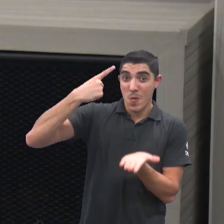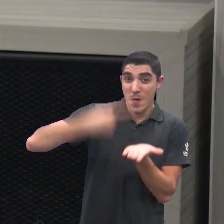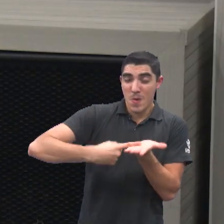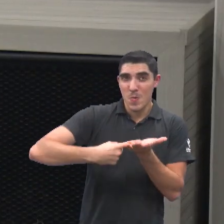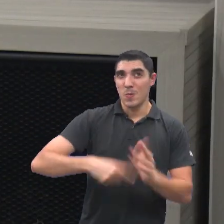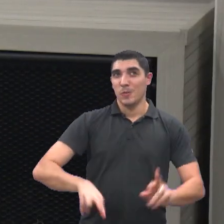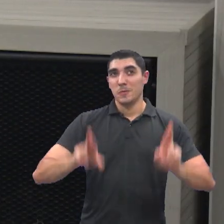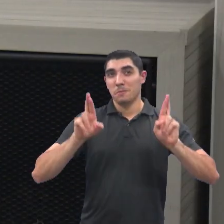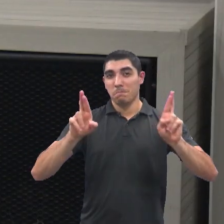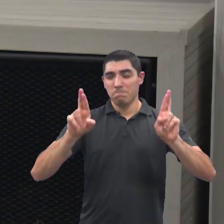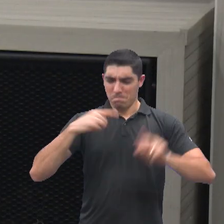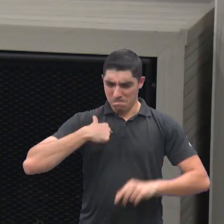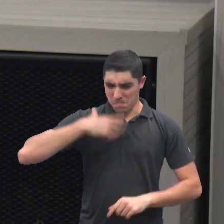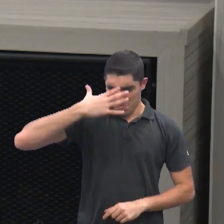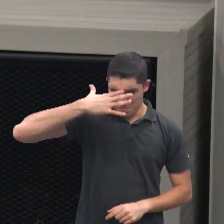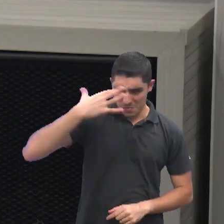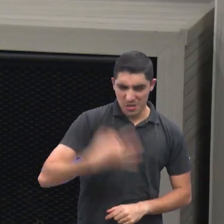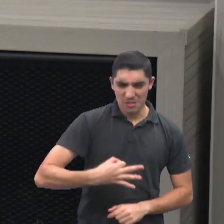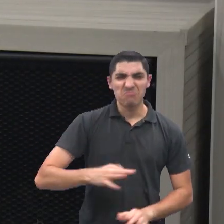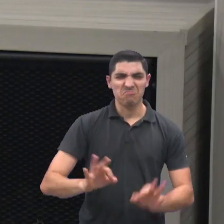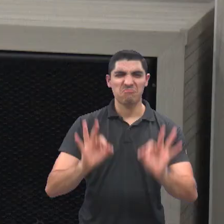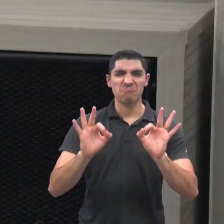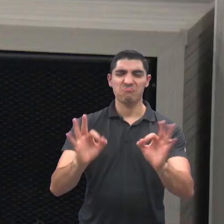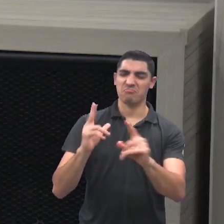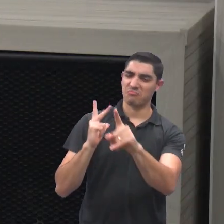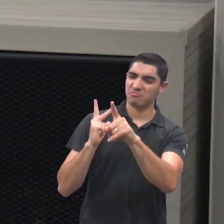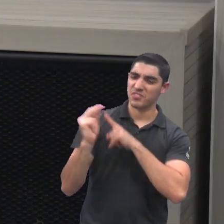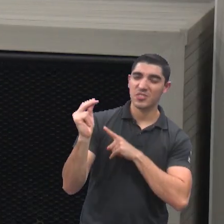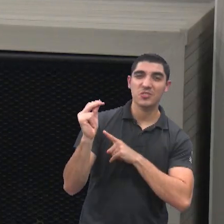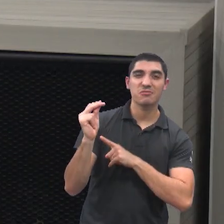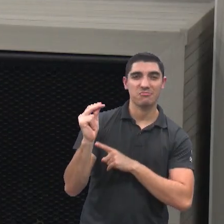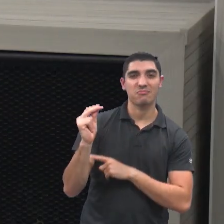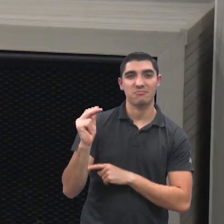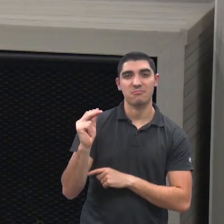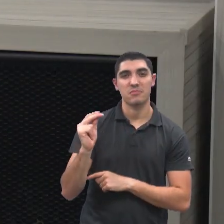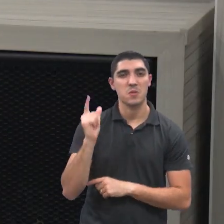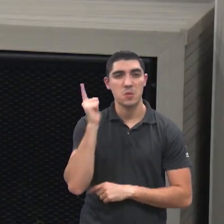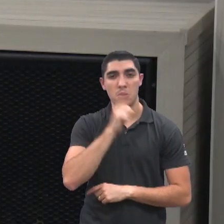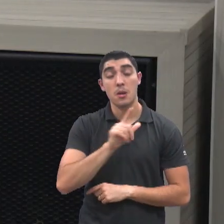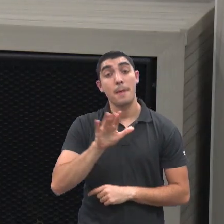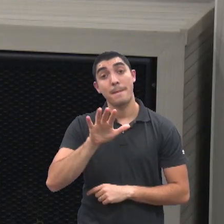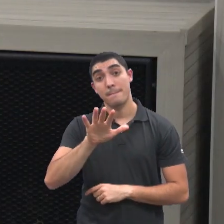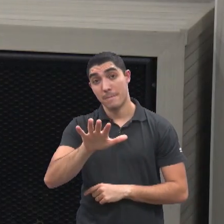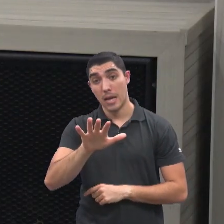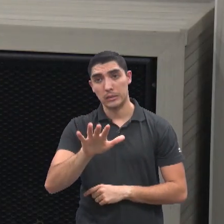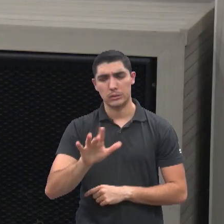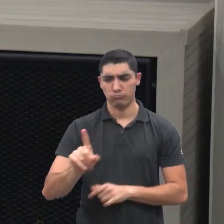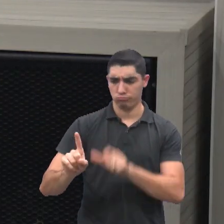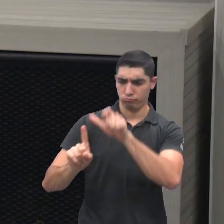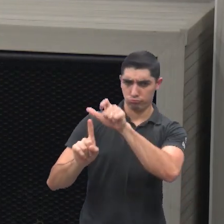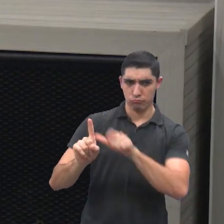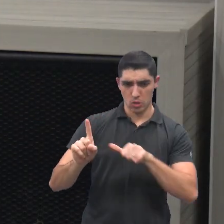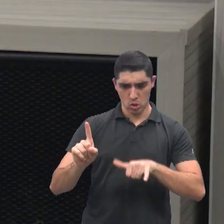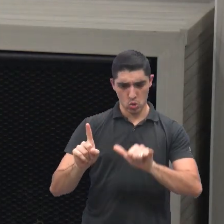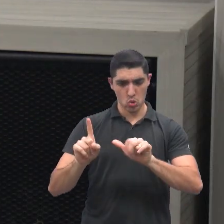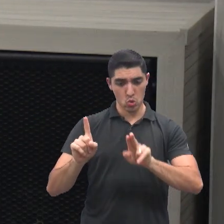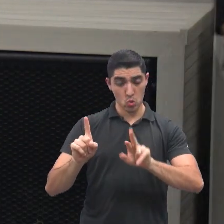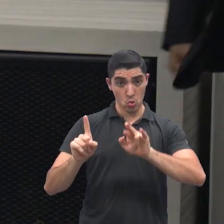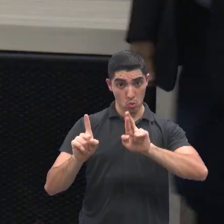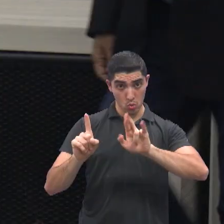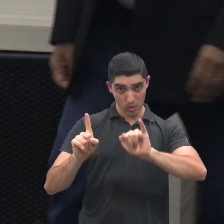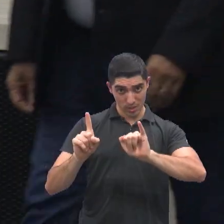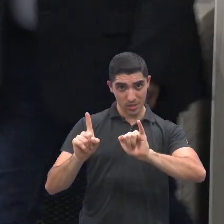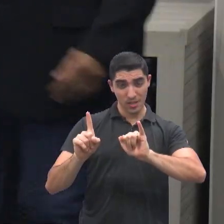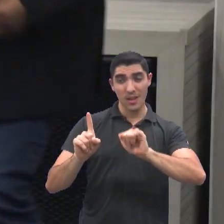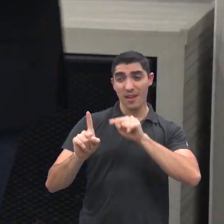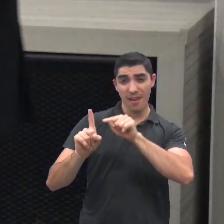esse compromisso será vitorioso, mas é um grande jogador, não é porque está hoje no meu time do